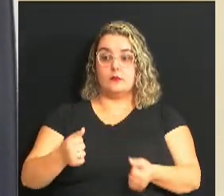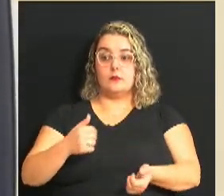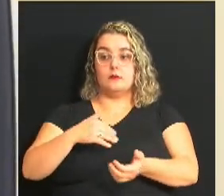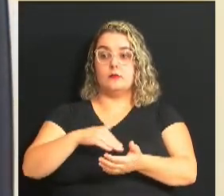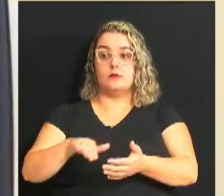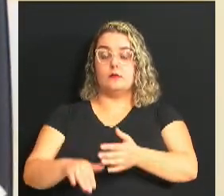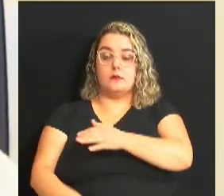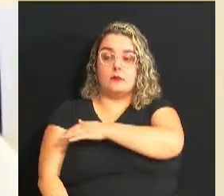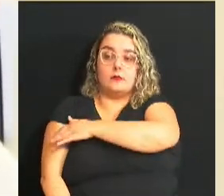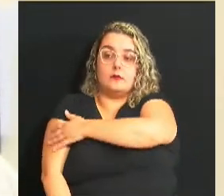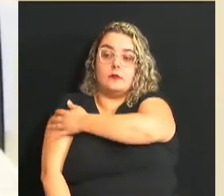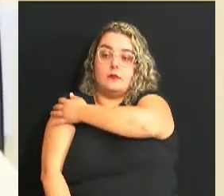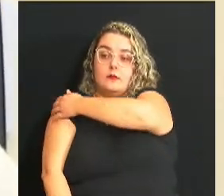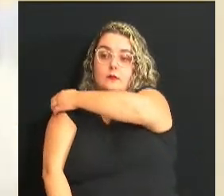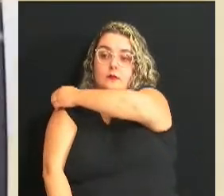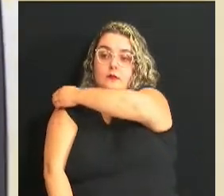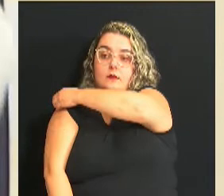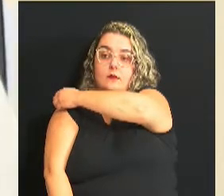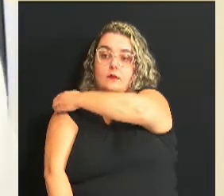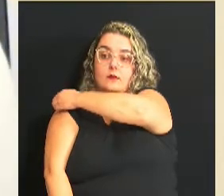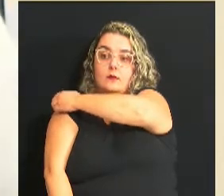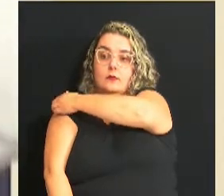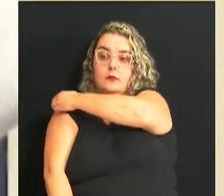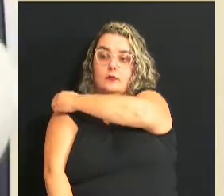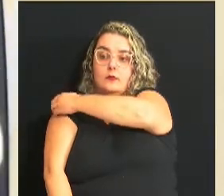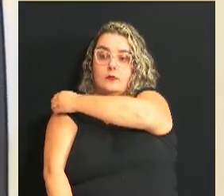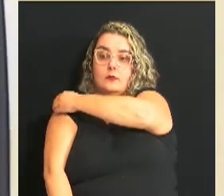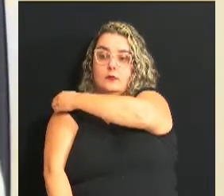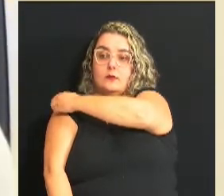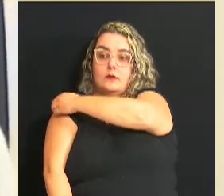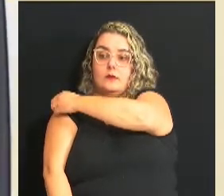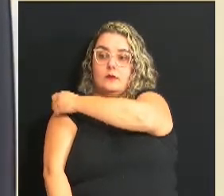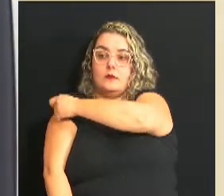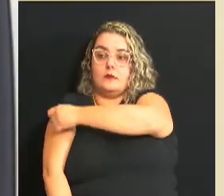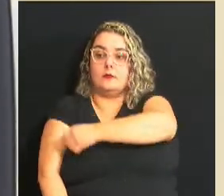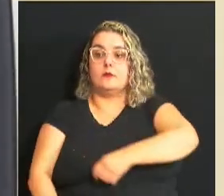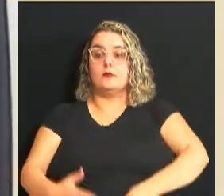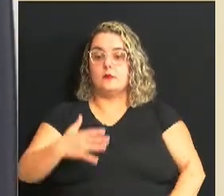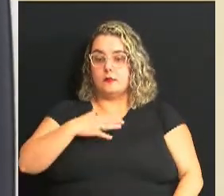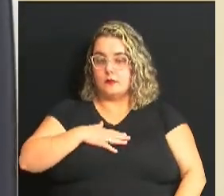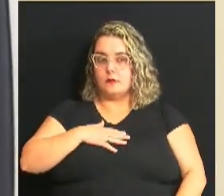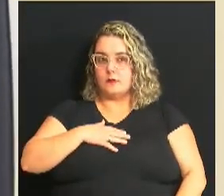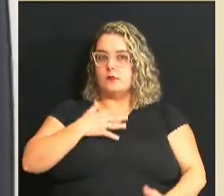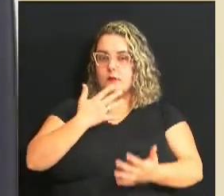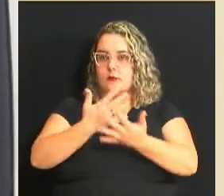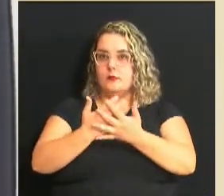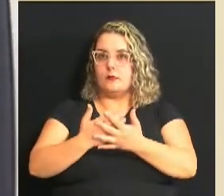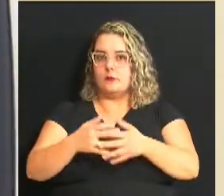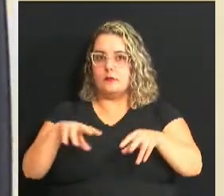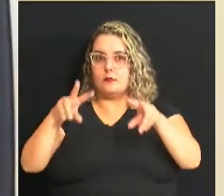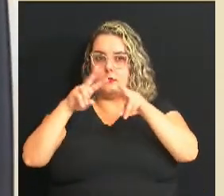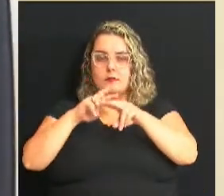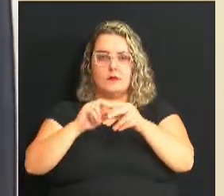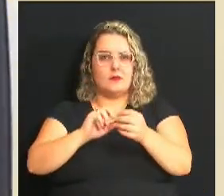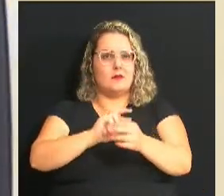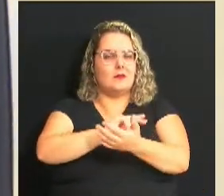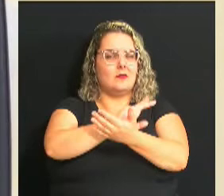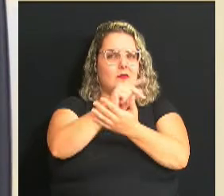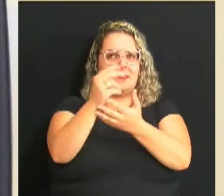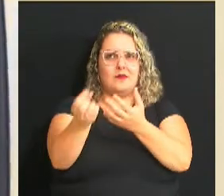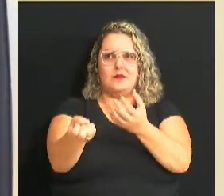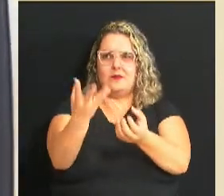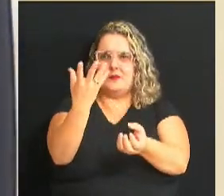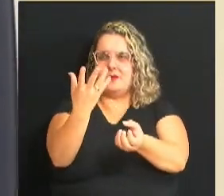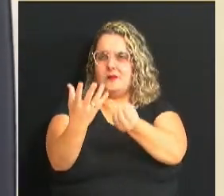um grande limbo assim, de informação, porque eu, como sociedade, eu estava